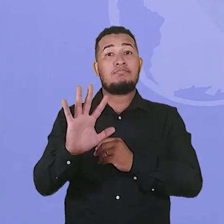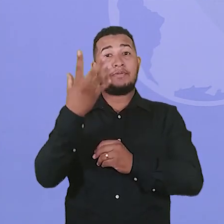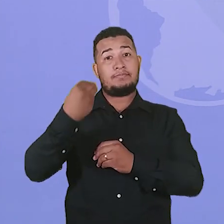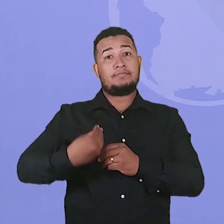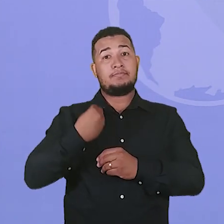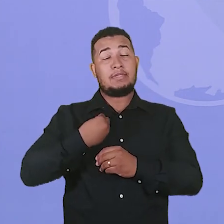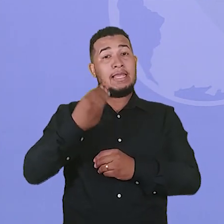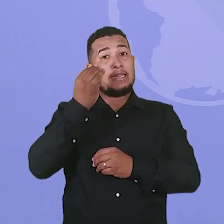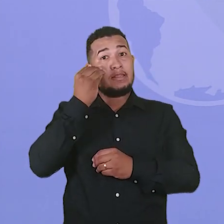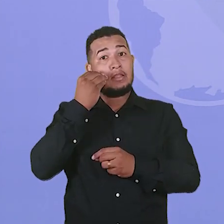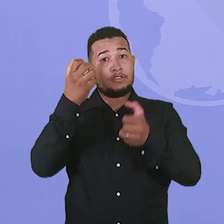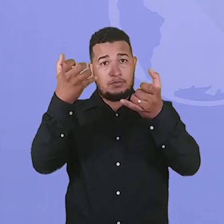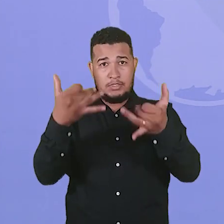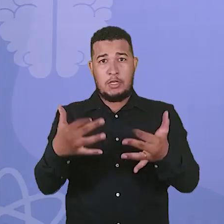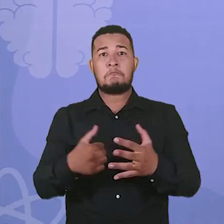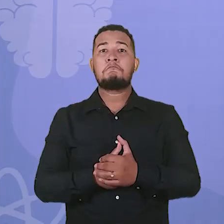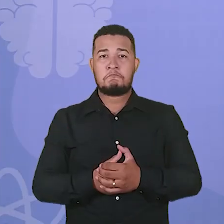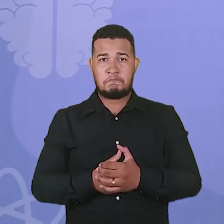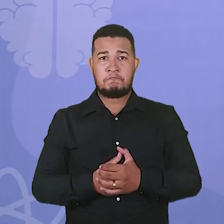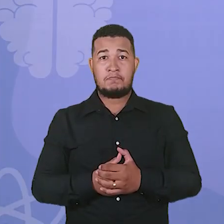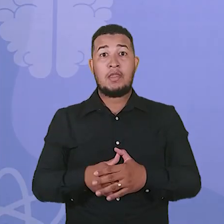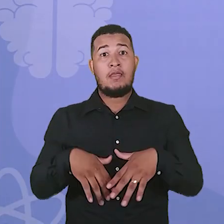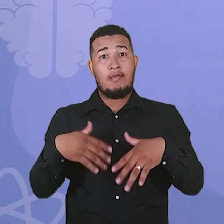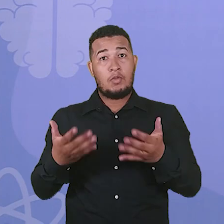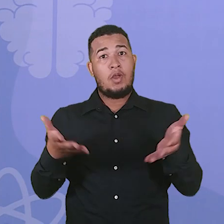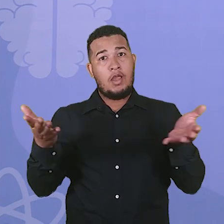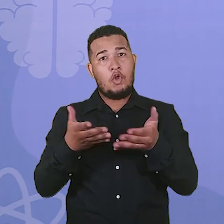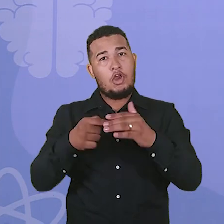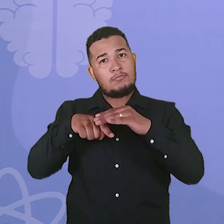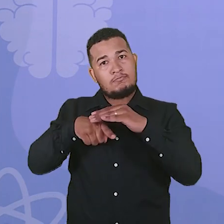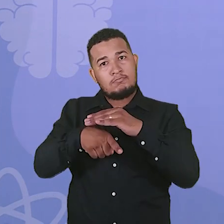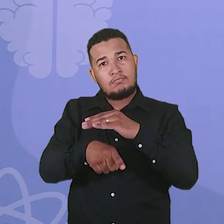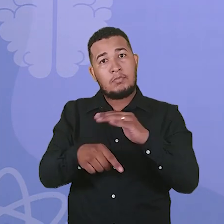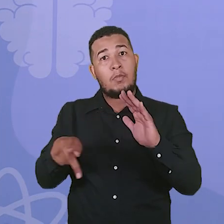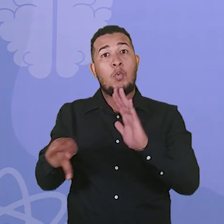eles estão tentando explicar. Então